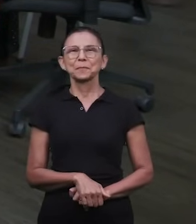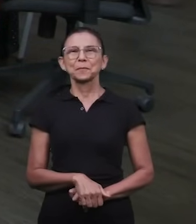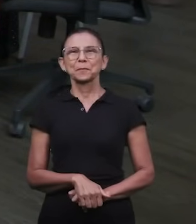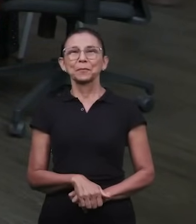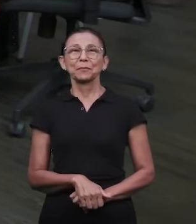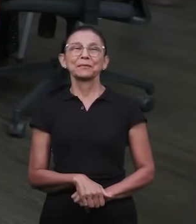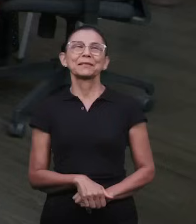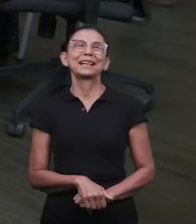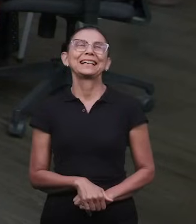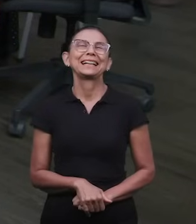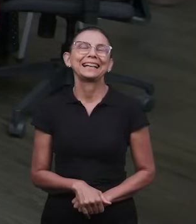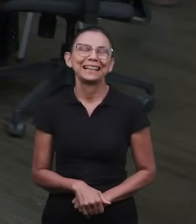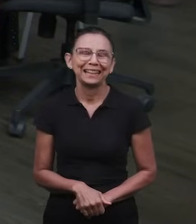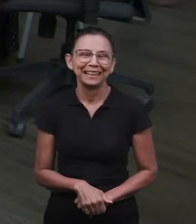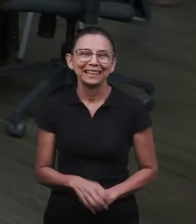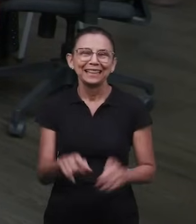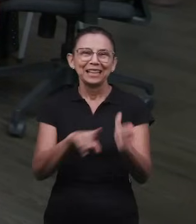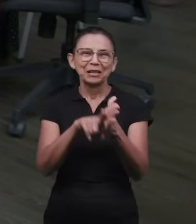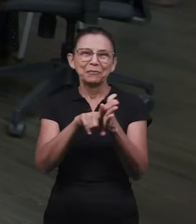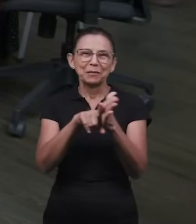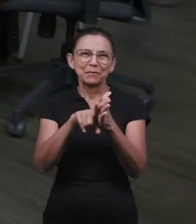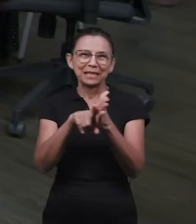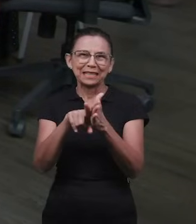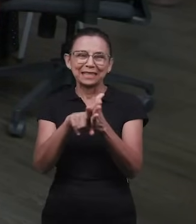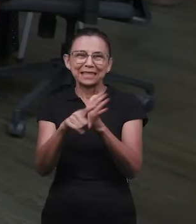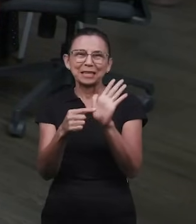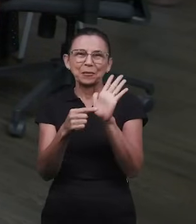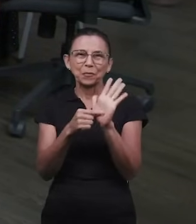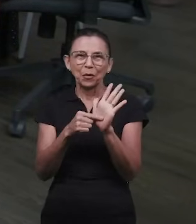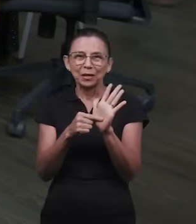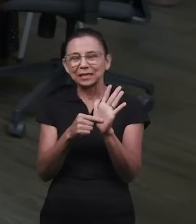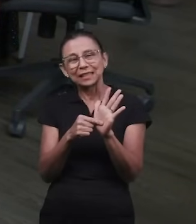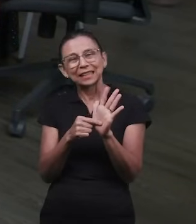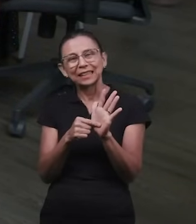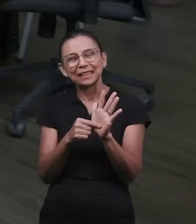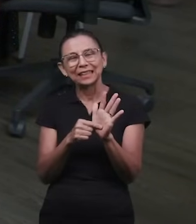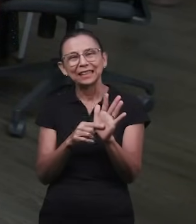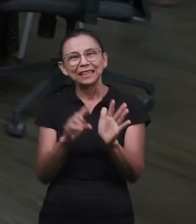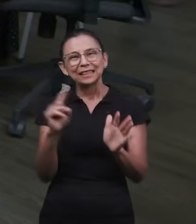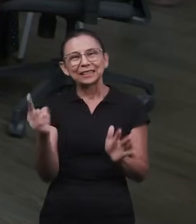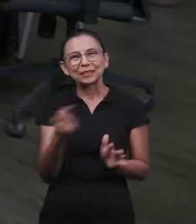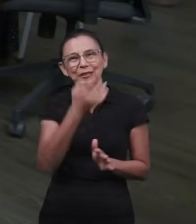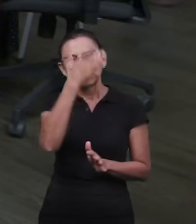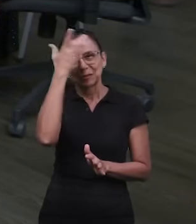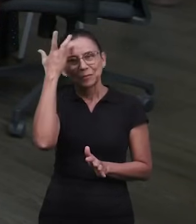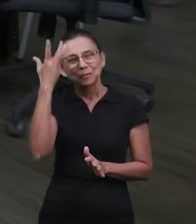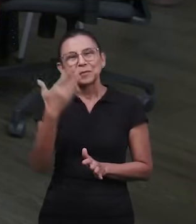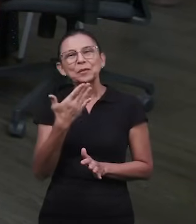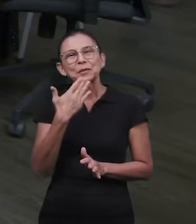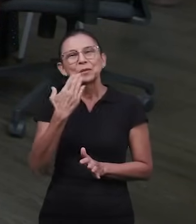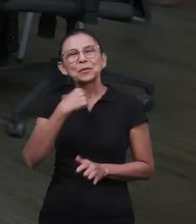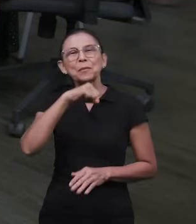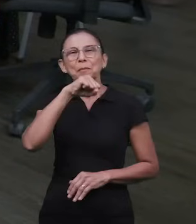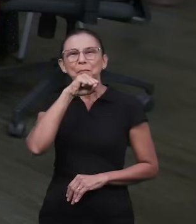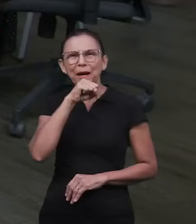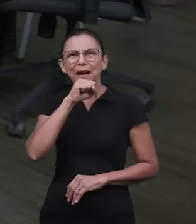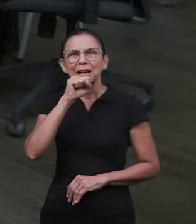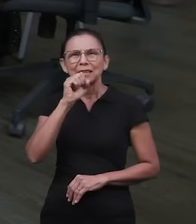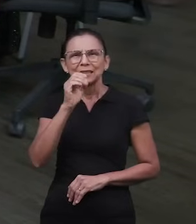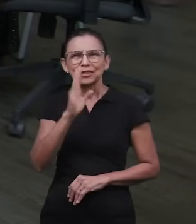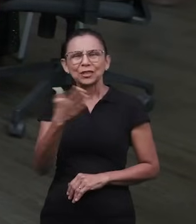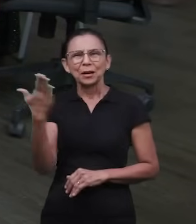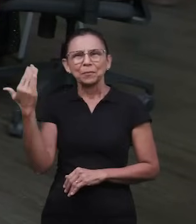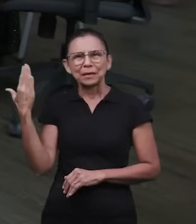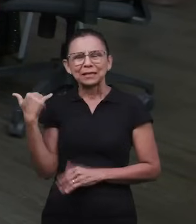é, com 100% de certeza. Essa aí não tem aquela variação. Não tem margem de erro.